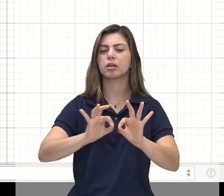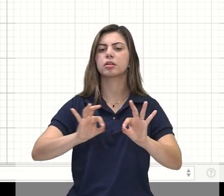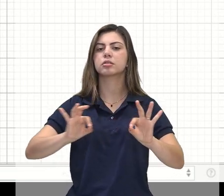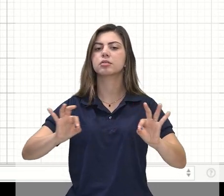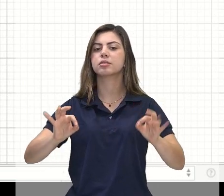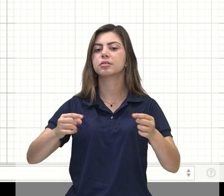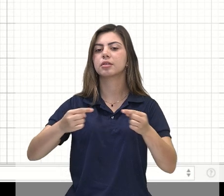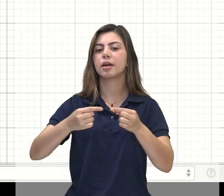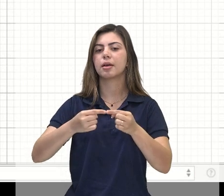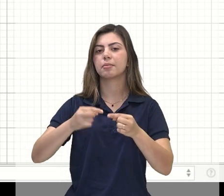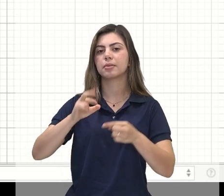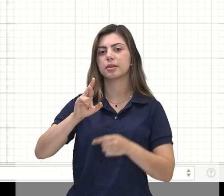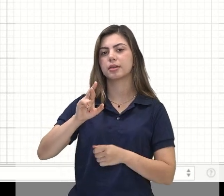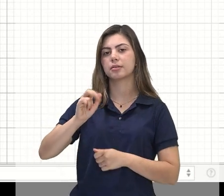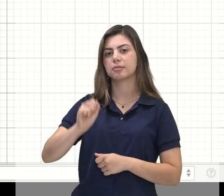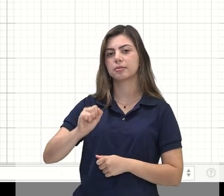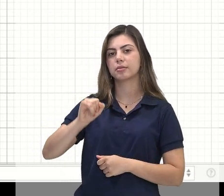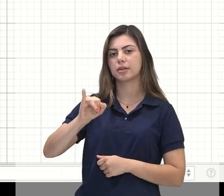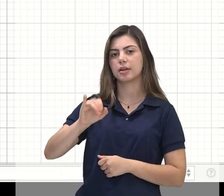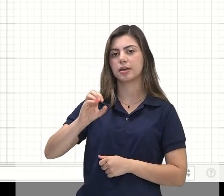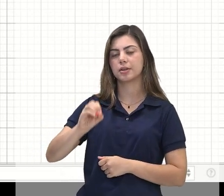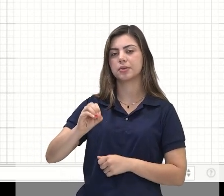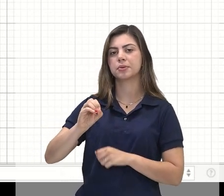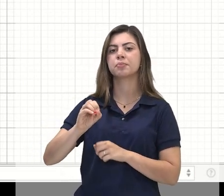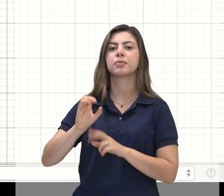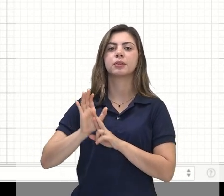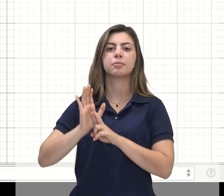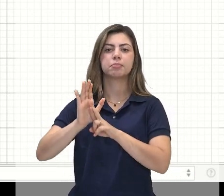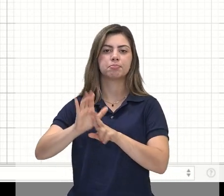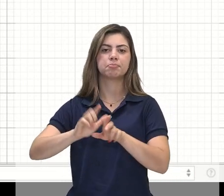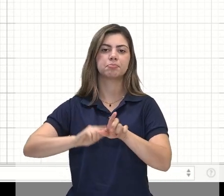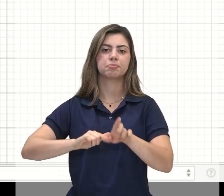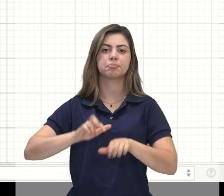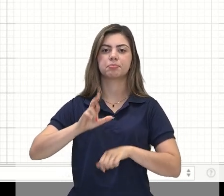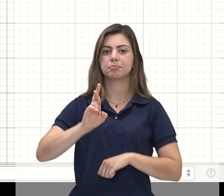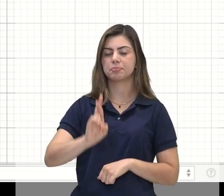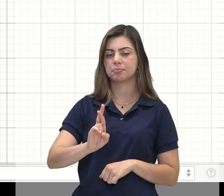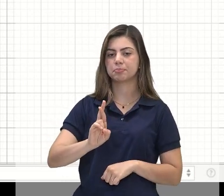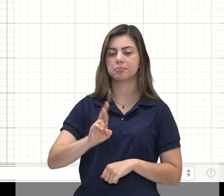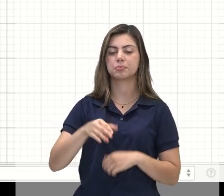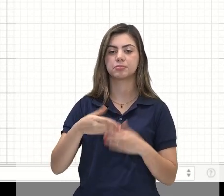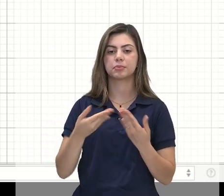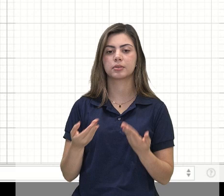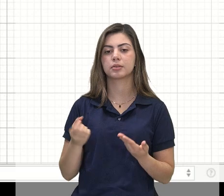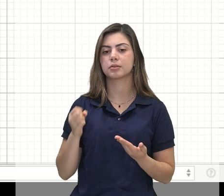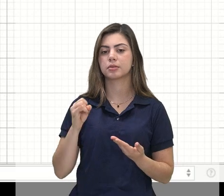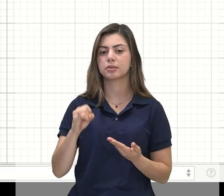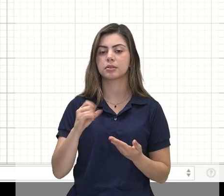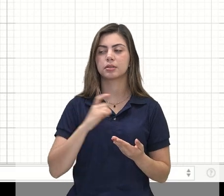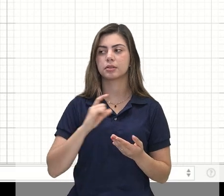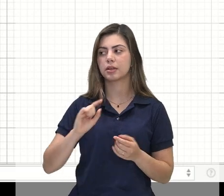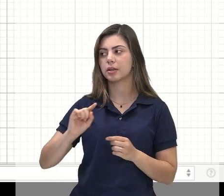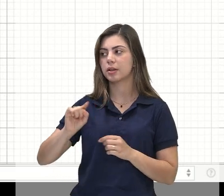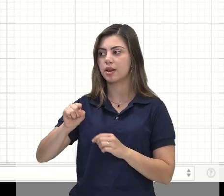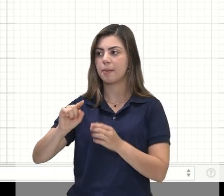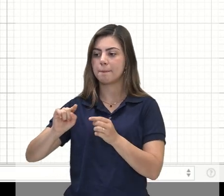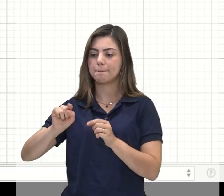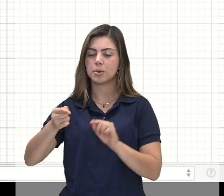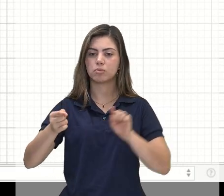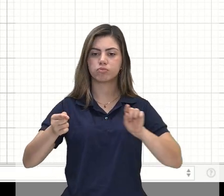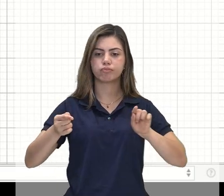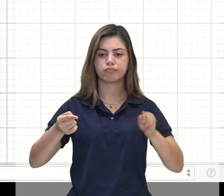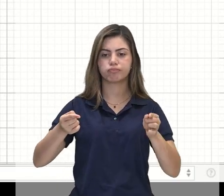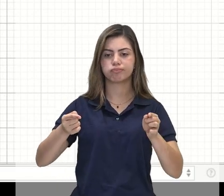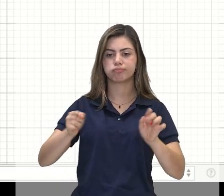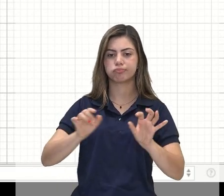aqui, ó, é que nós chamamos de raio, tá? Então, se nós formos aferir aqui a distância, né, disso daqui, se nós puxarmos qualquer